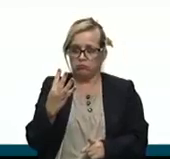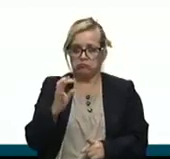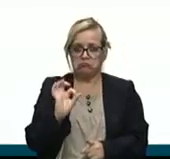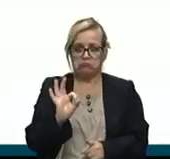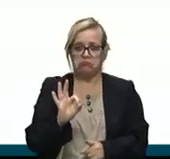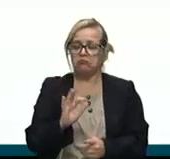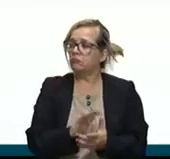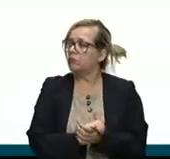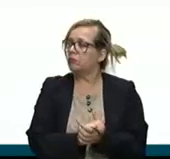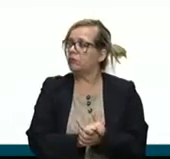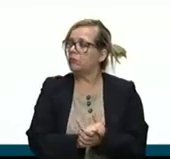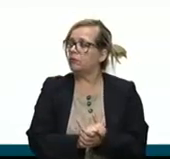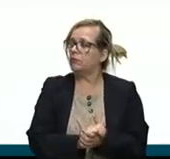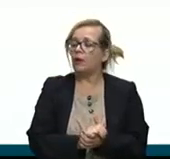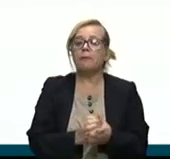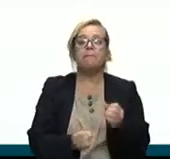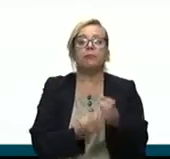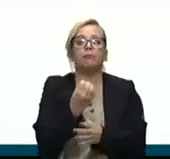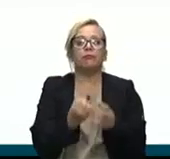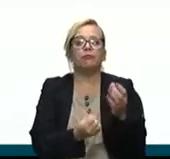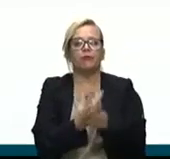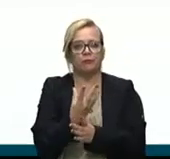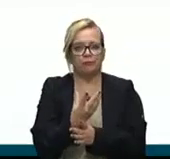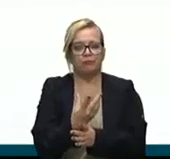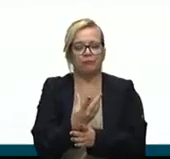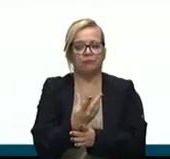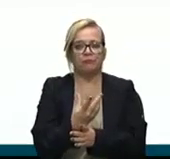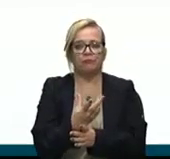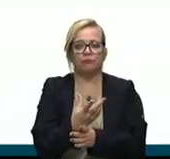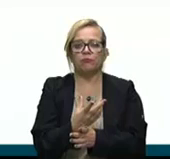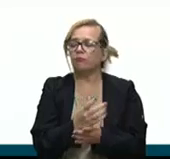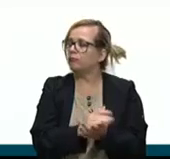4. E a variável produção,